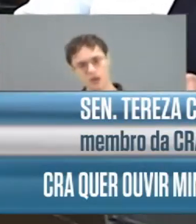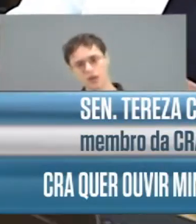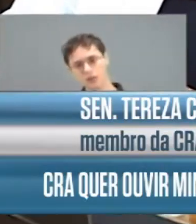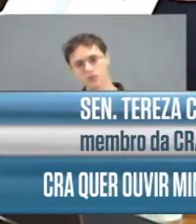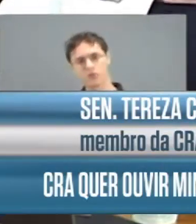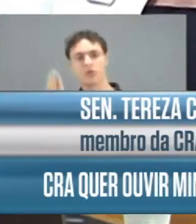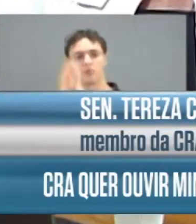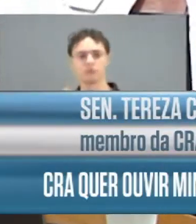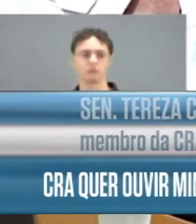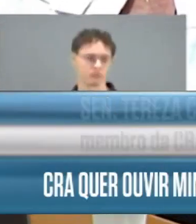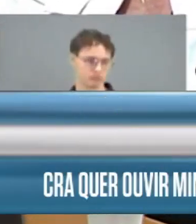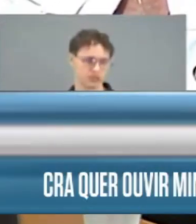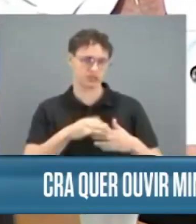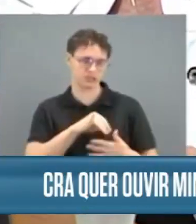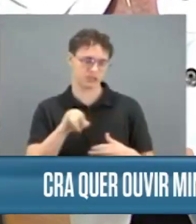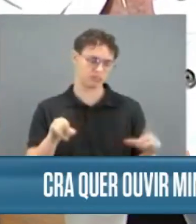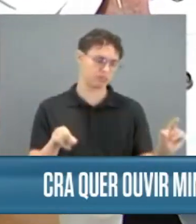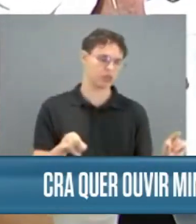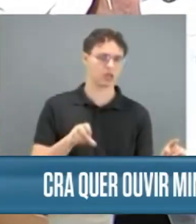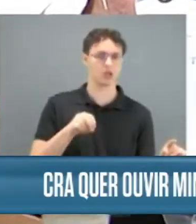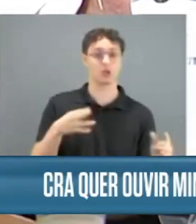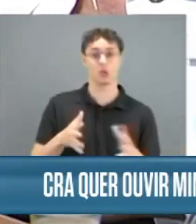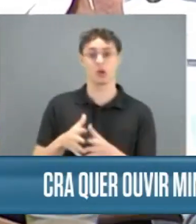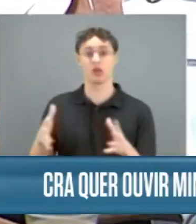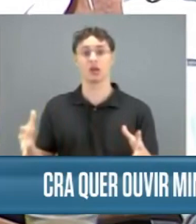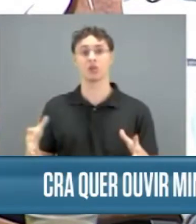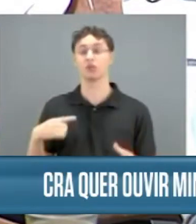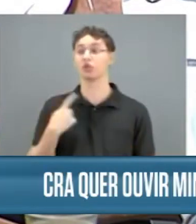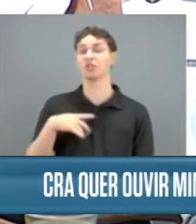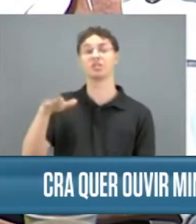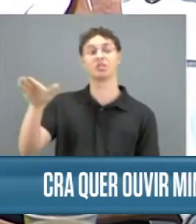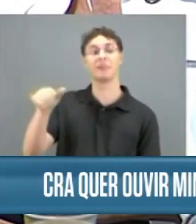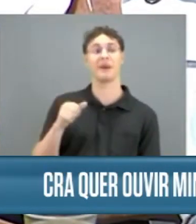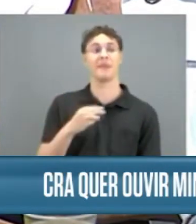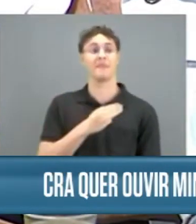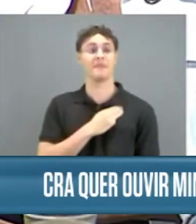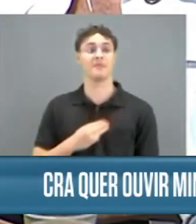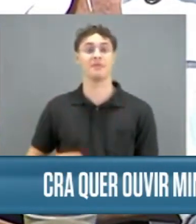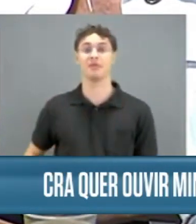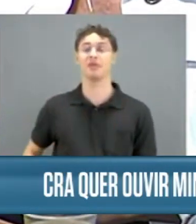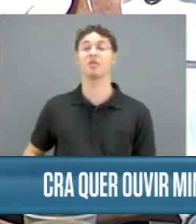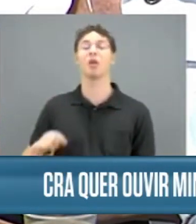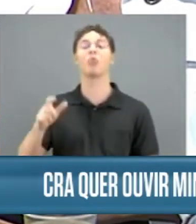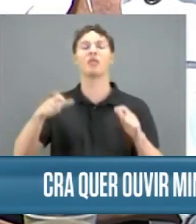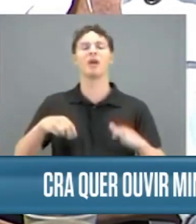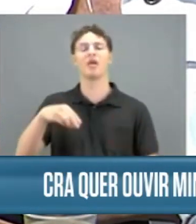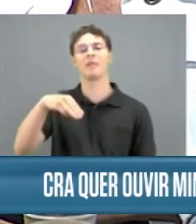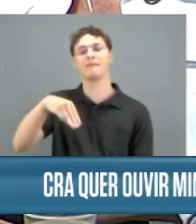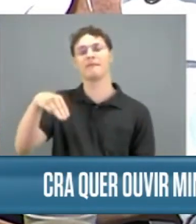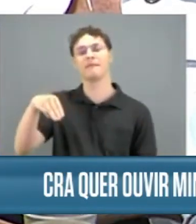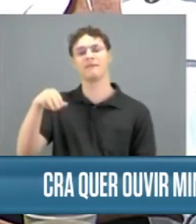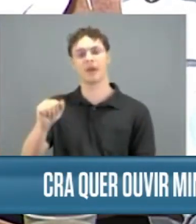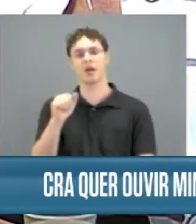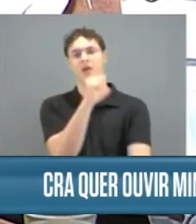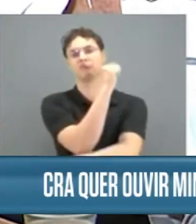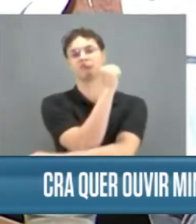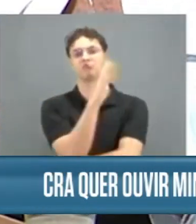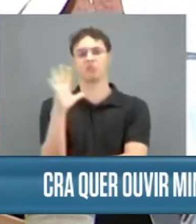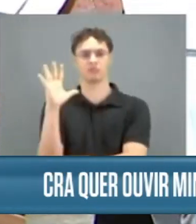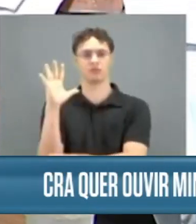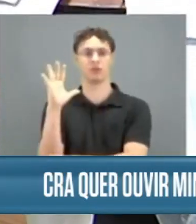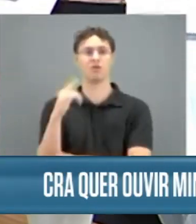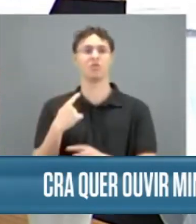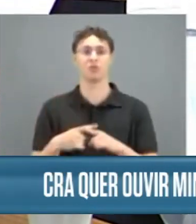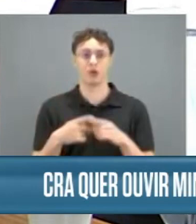média Grande a gente ouvia Nossa ministra do meio ambiente Porque hoje o serviço ambiental